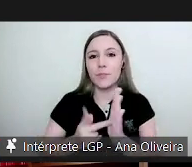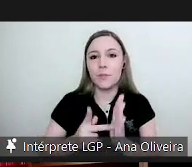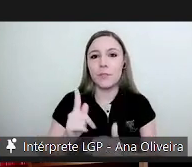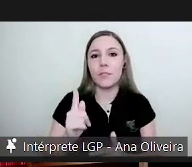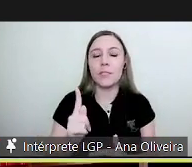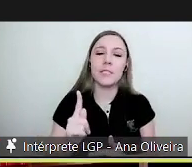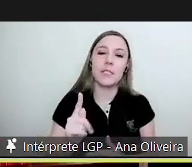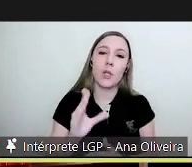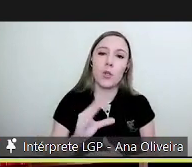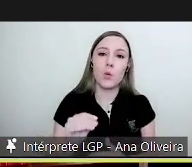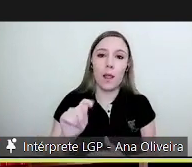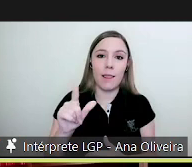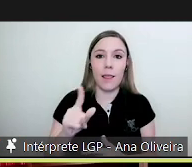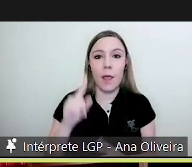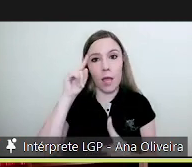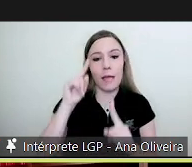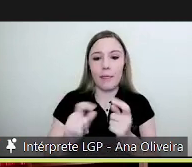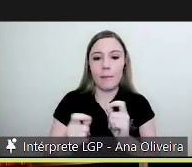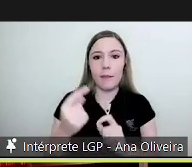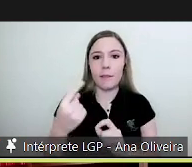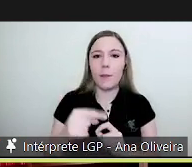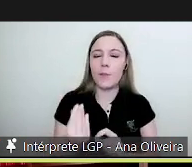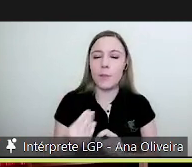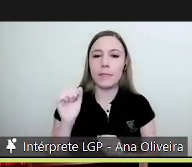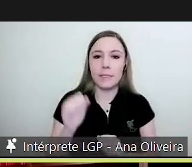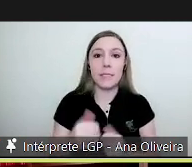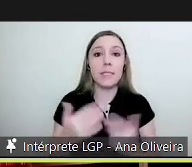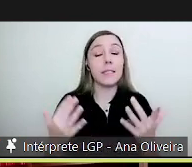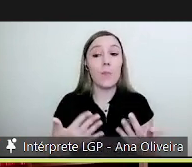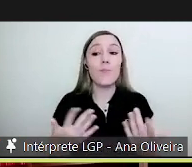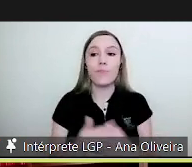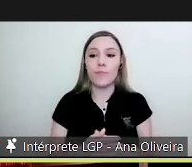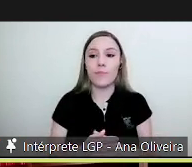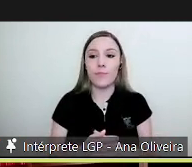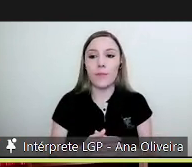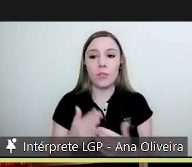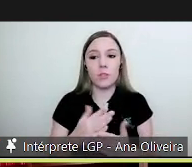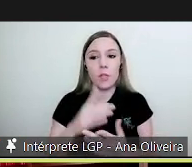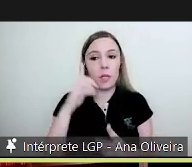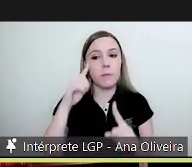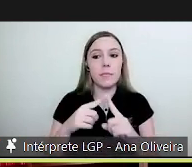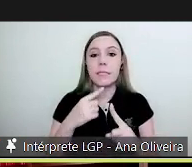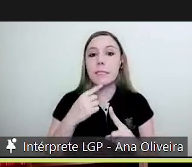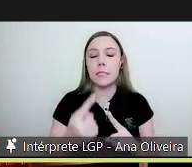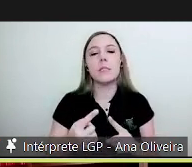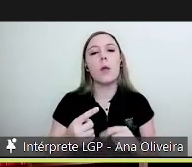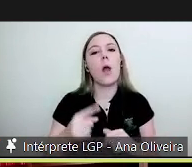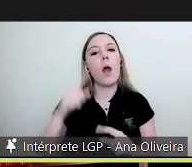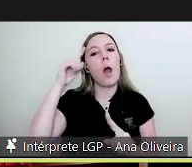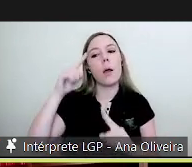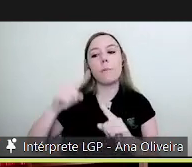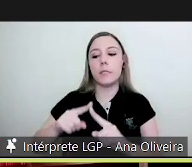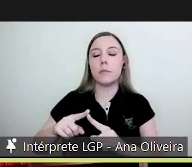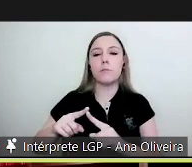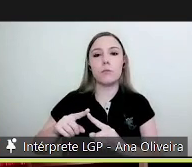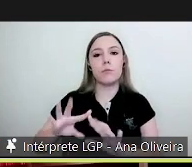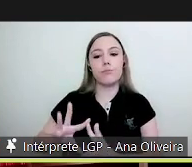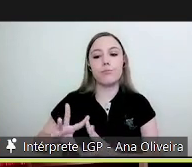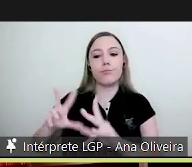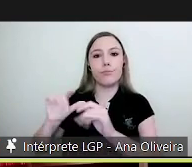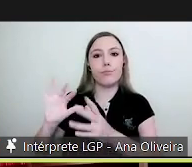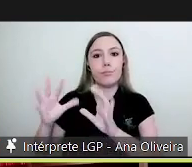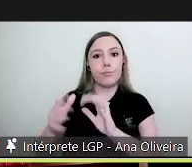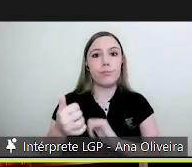Muito obrigado. Muito bem, muito bem. E isto para dizer que, portanto, os Objetivos de Desenvolvimento Sustentável